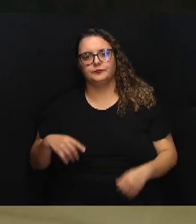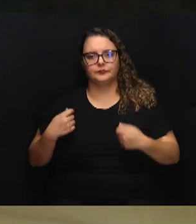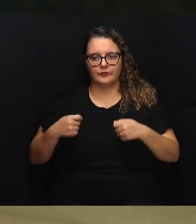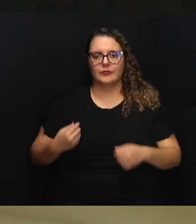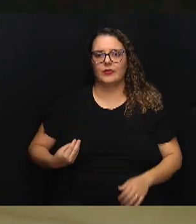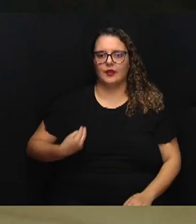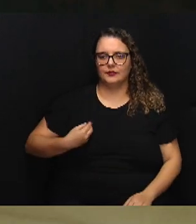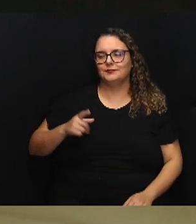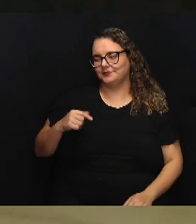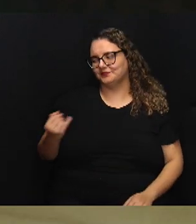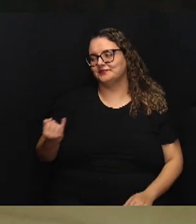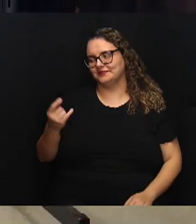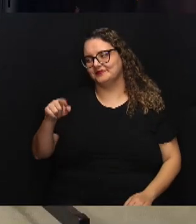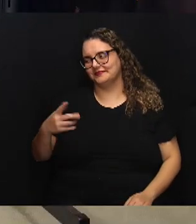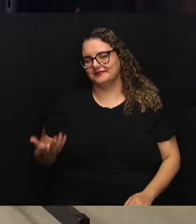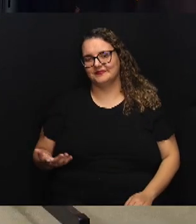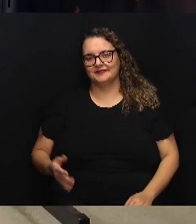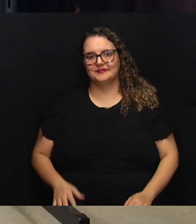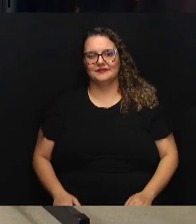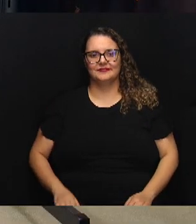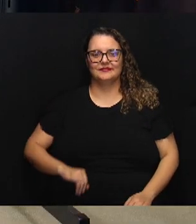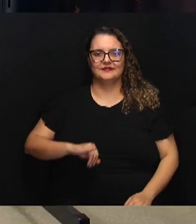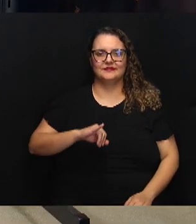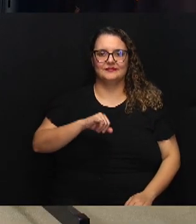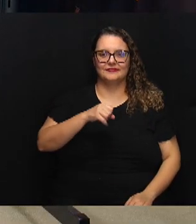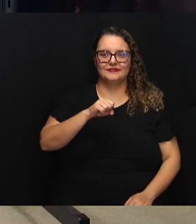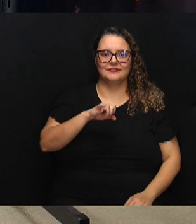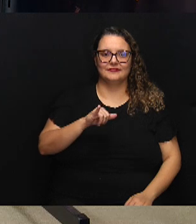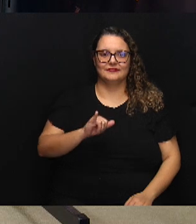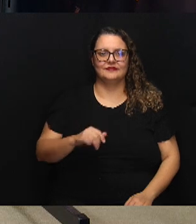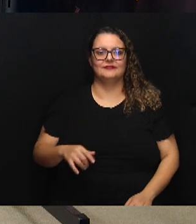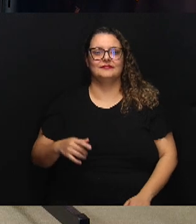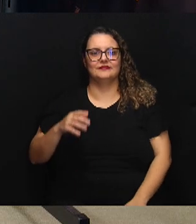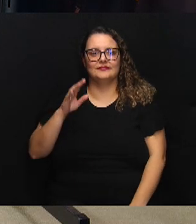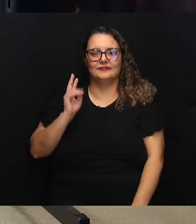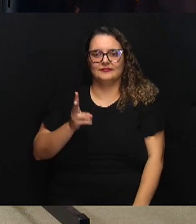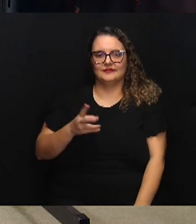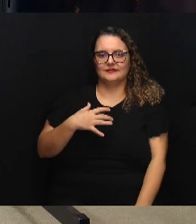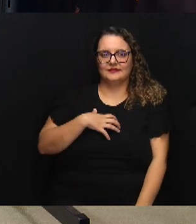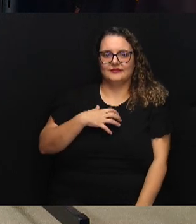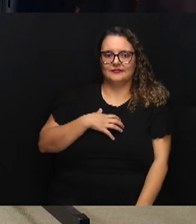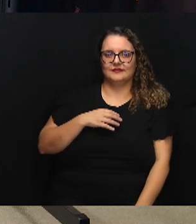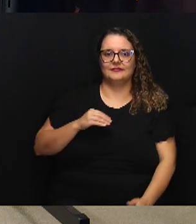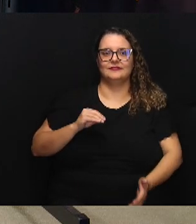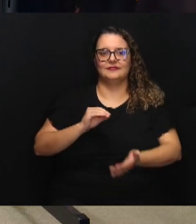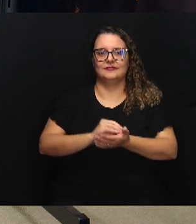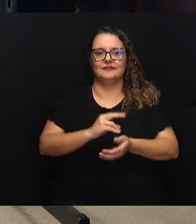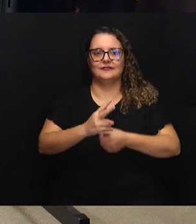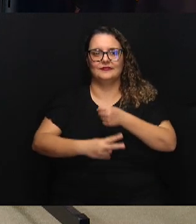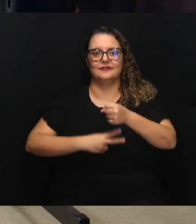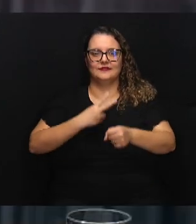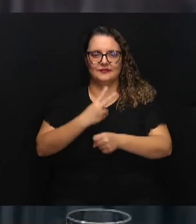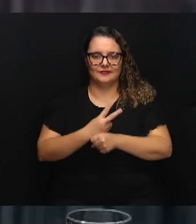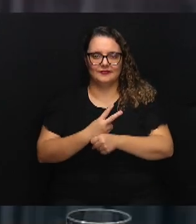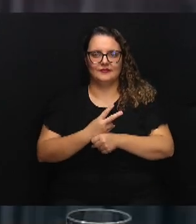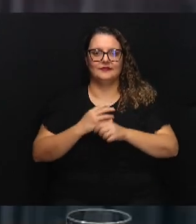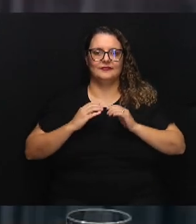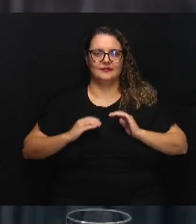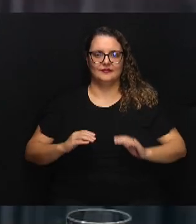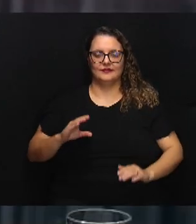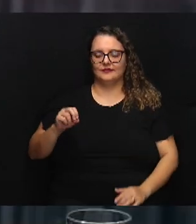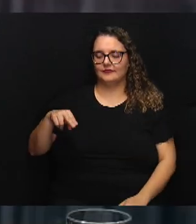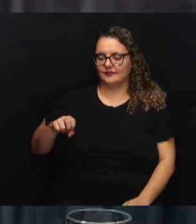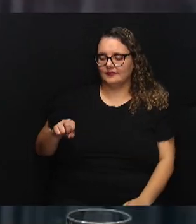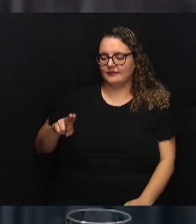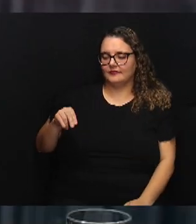viver, né? É importante viver. E, Josi, um fato importante que eu senti nos últimos 2 anos do comportamento do